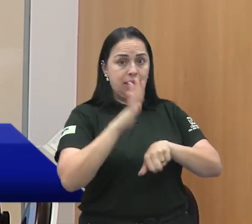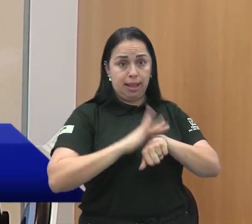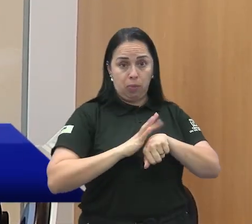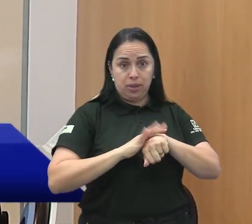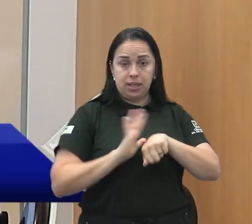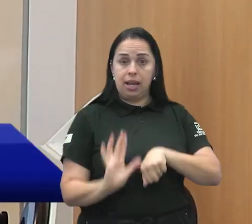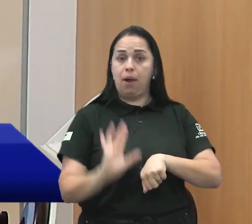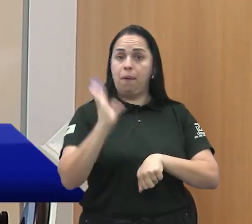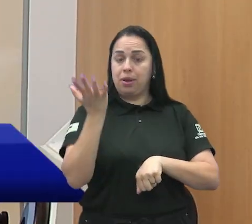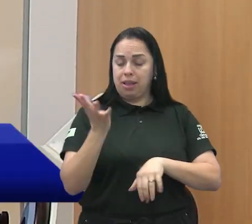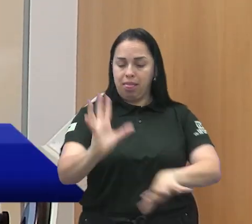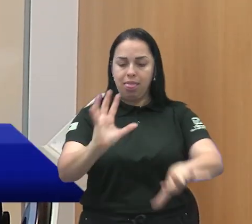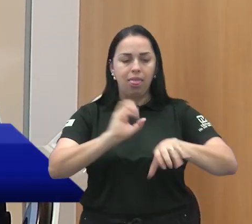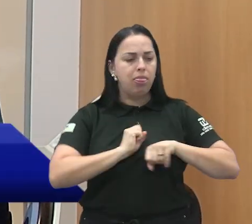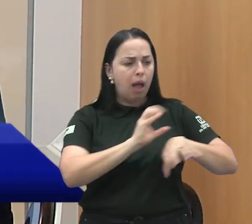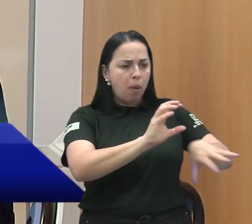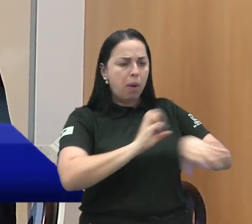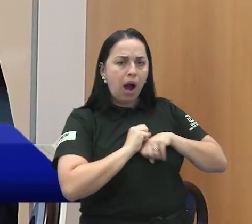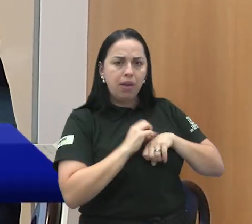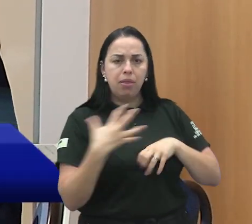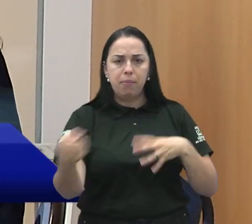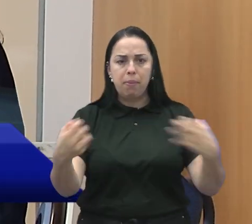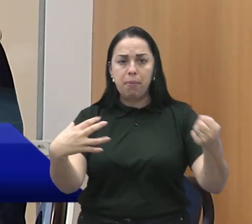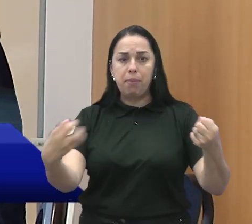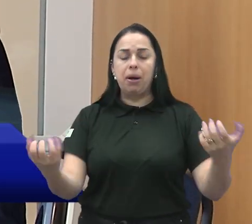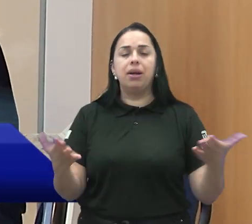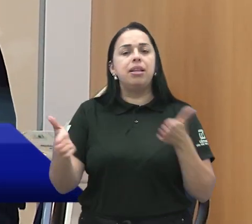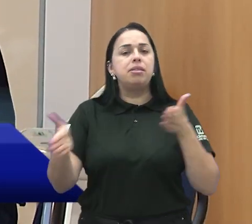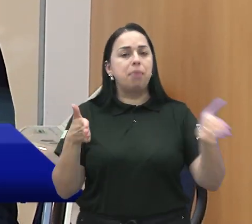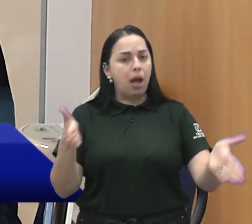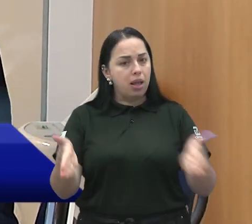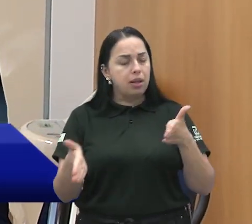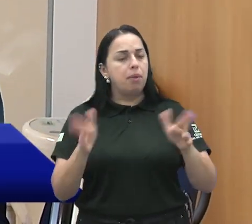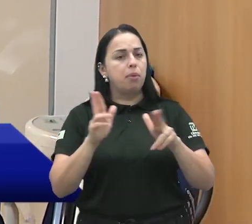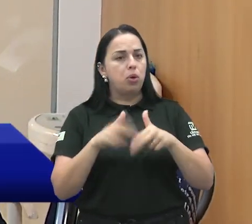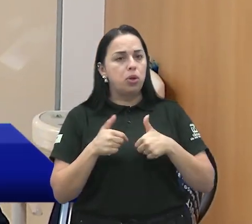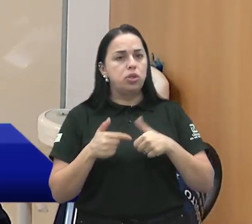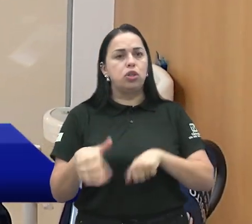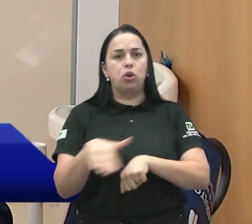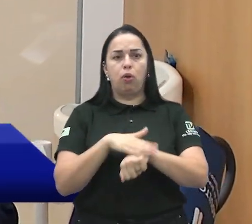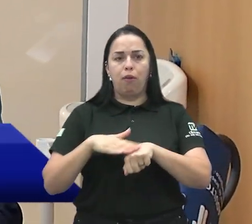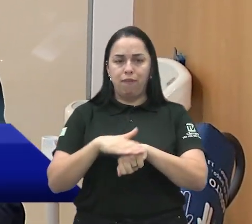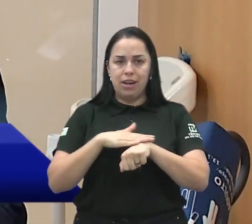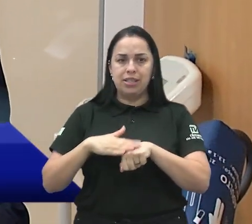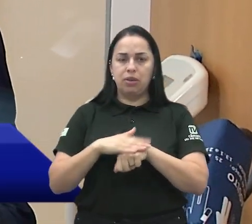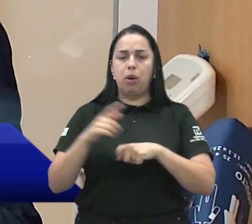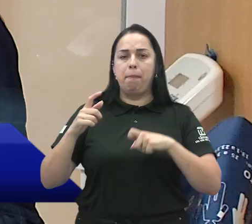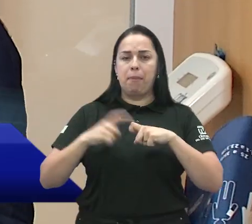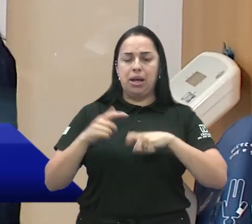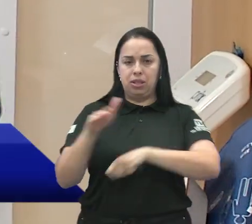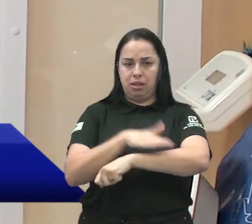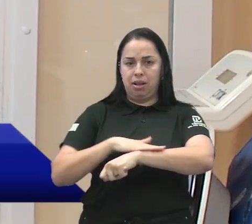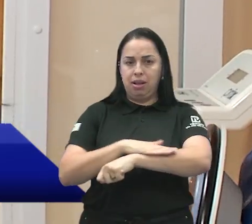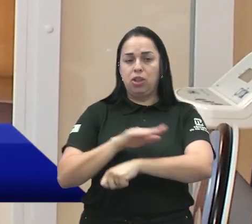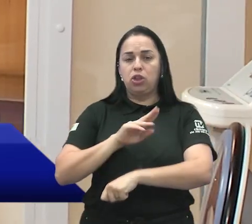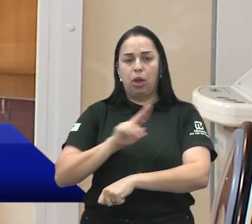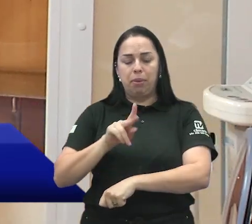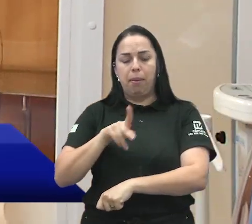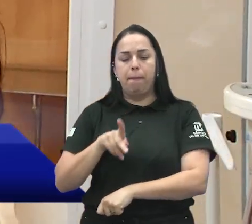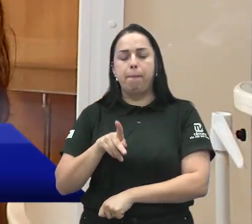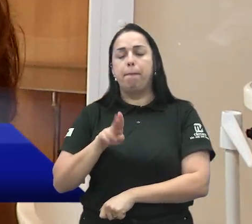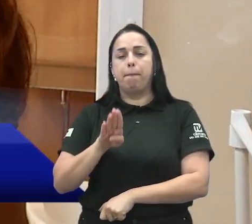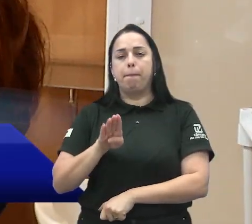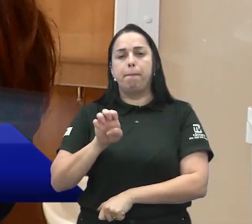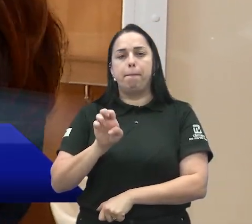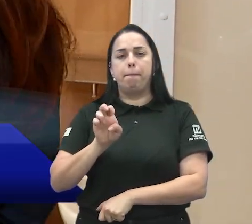das doenças que surgem, né? Surgem muito neste período, eu estou aqui com a dermatologista Brenda Gazzoni. Doutora,